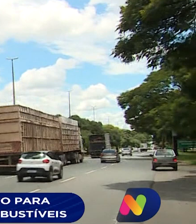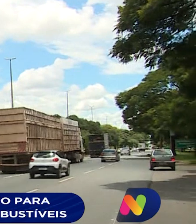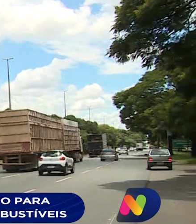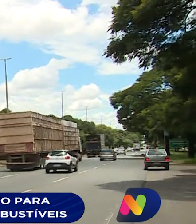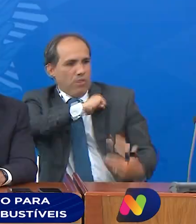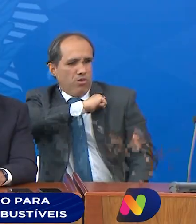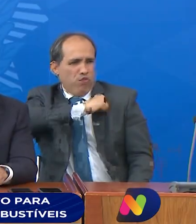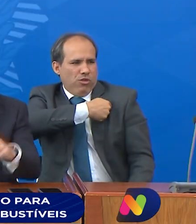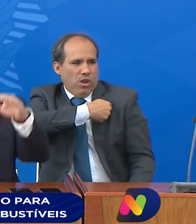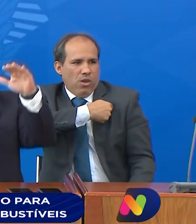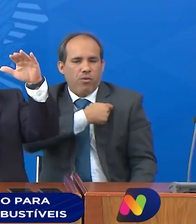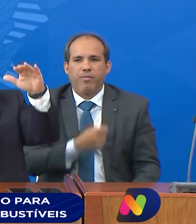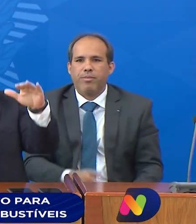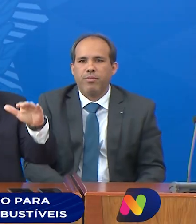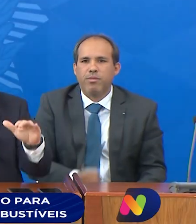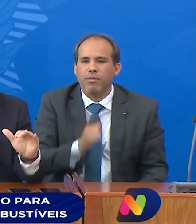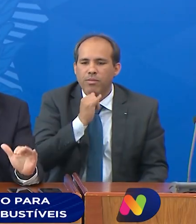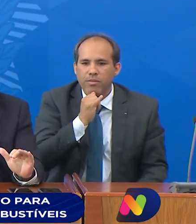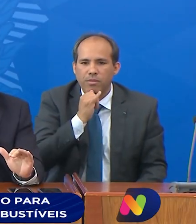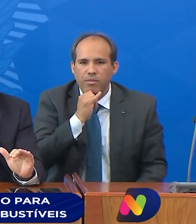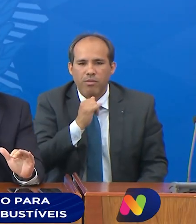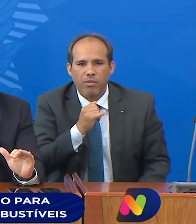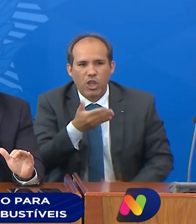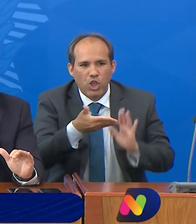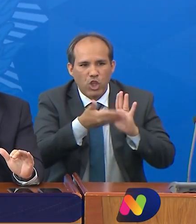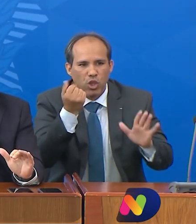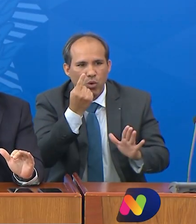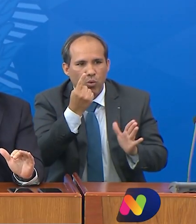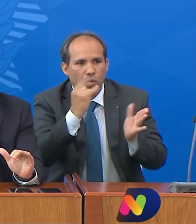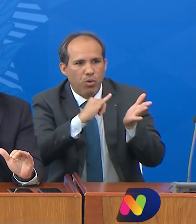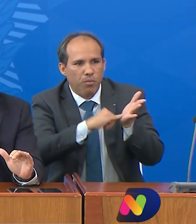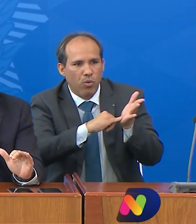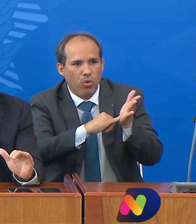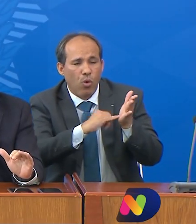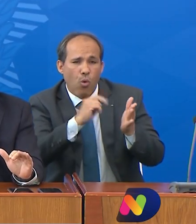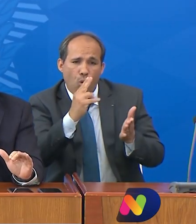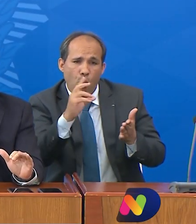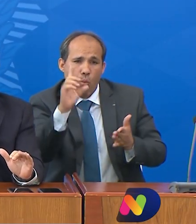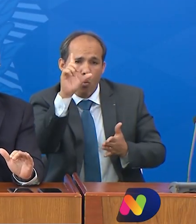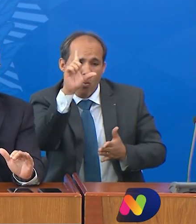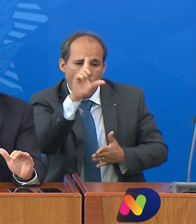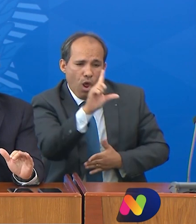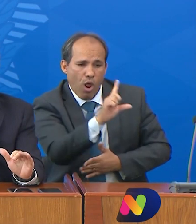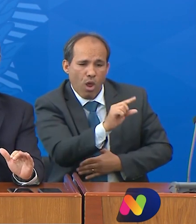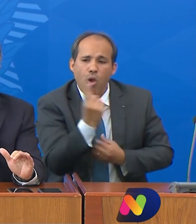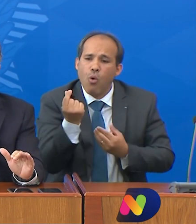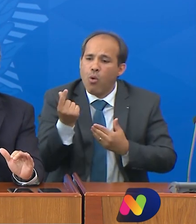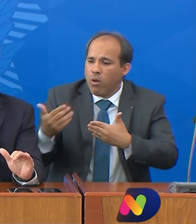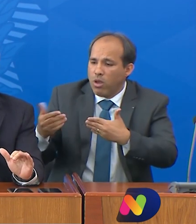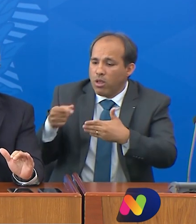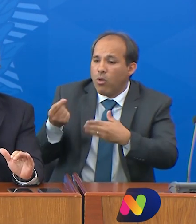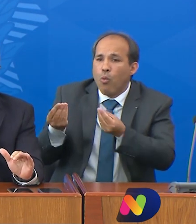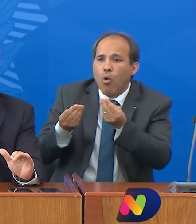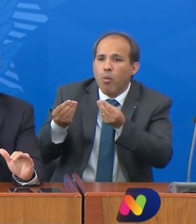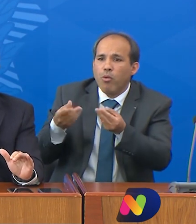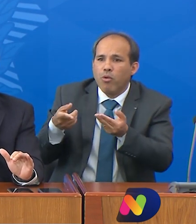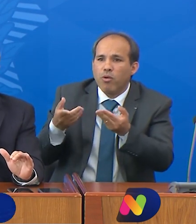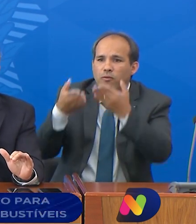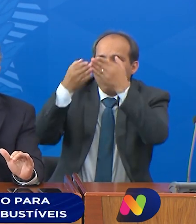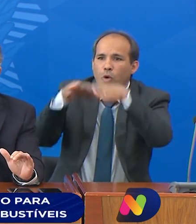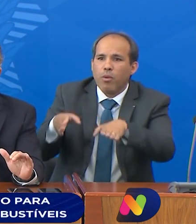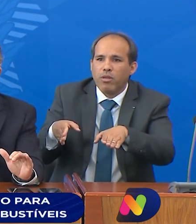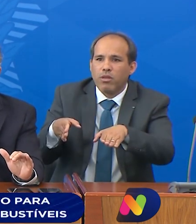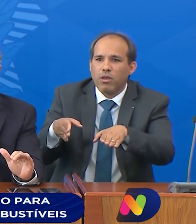centavos por litro se você de janela do lado tem que haver uma compensação O que é que tá esse imposto